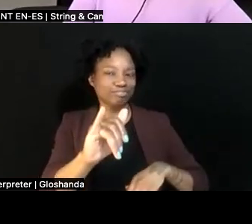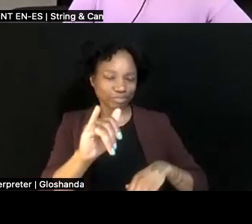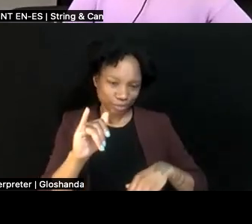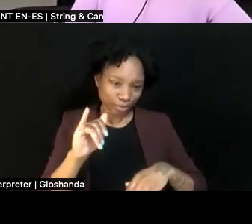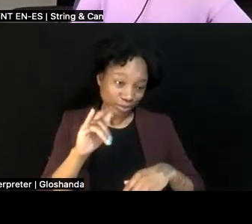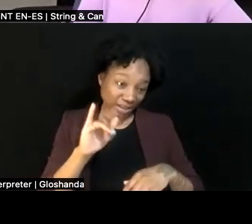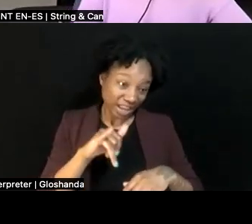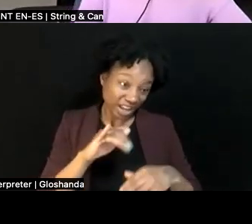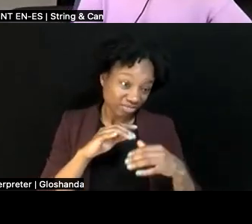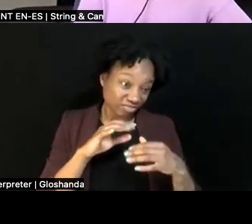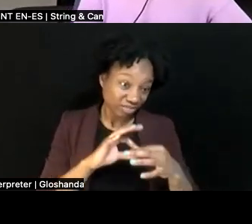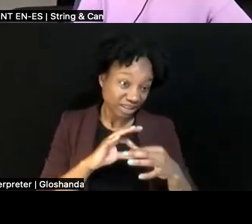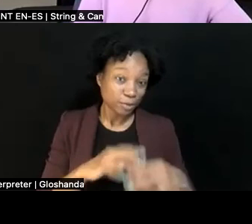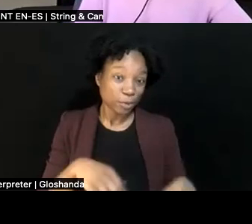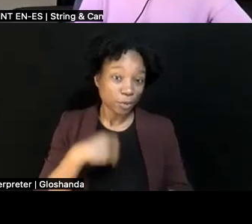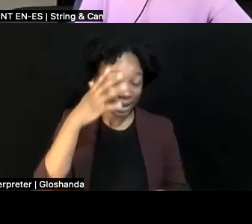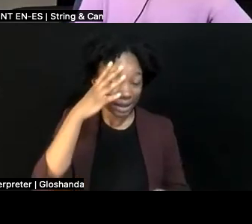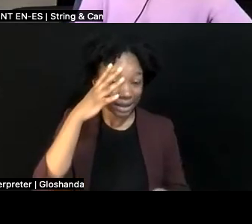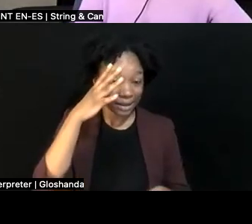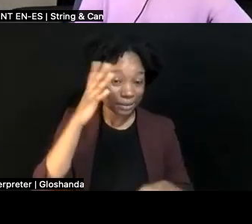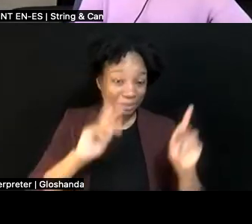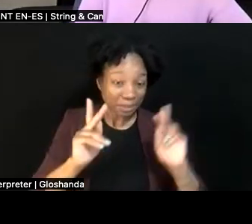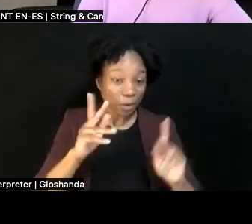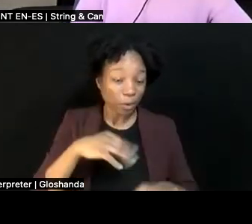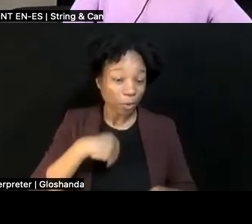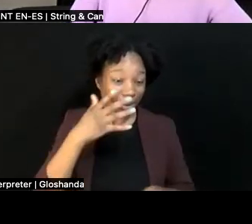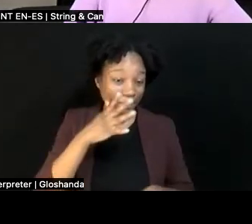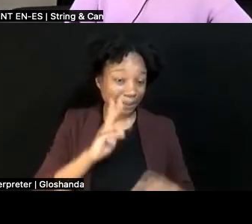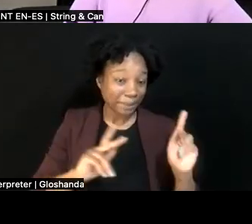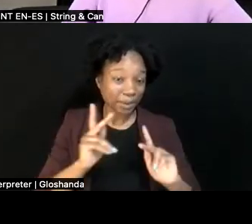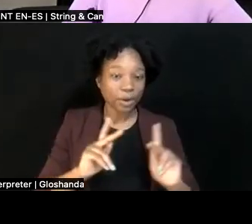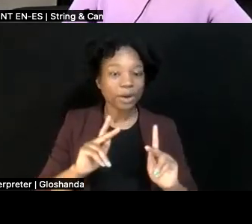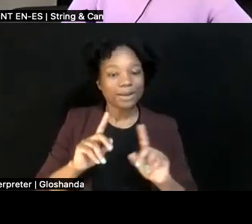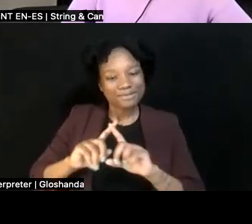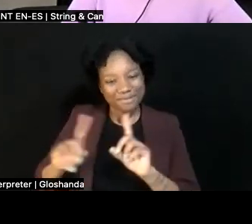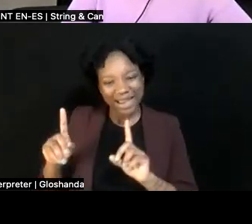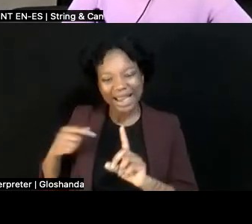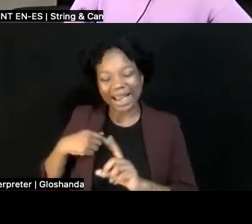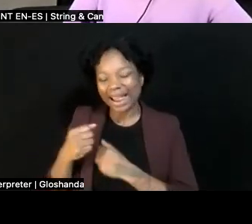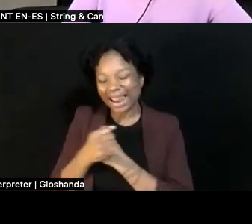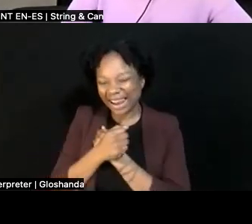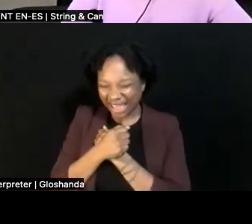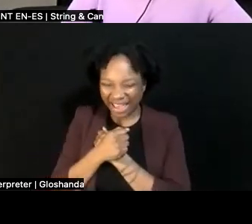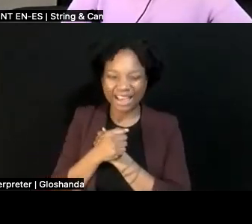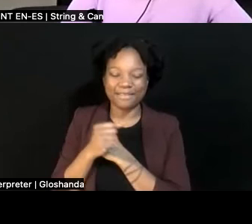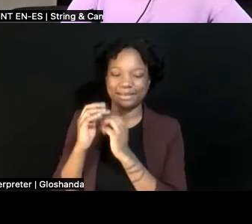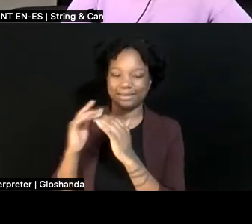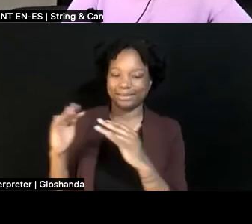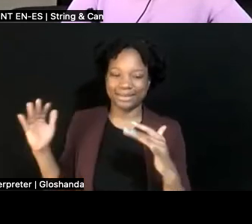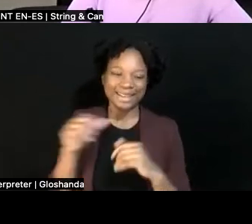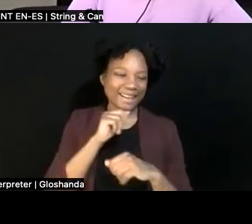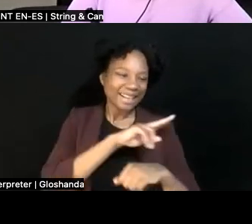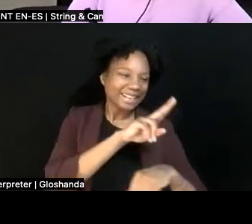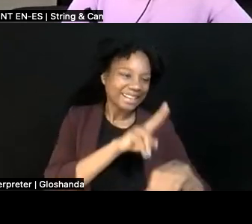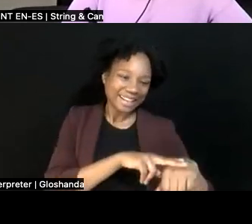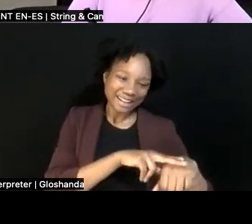brancas. Então, para mim, a normalidade não me encanta. Então, o principal factor